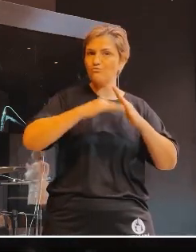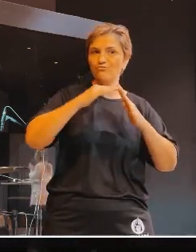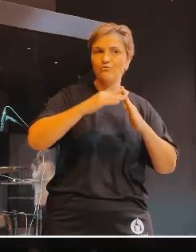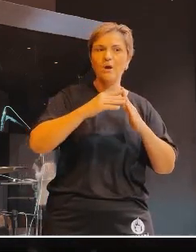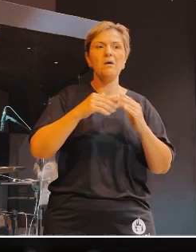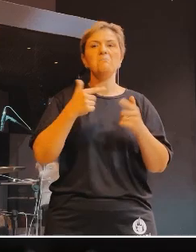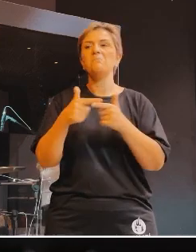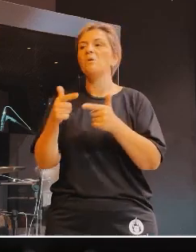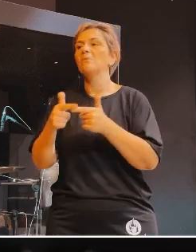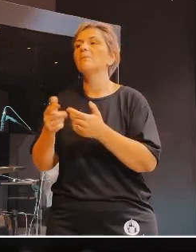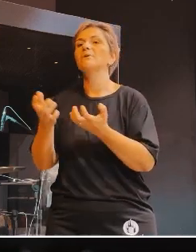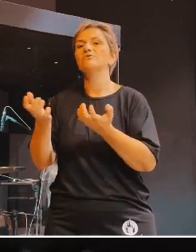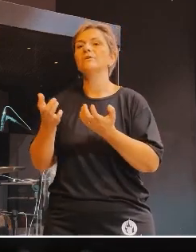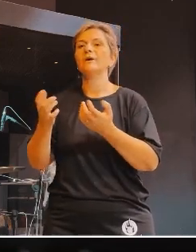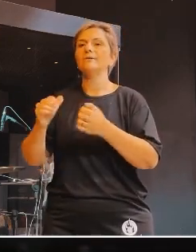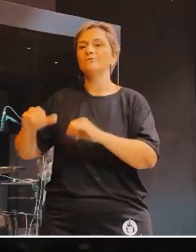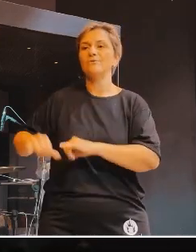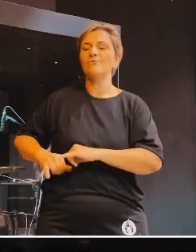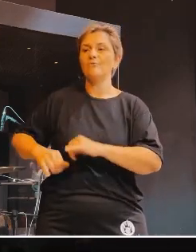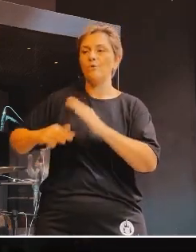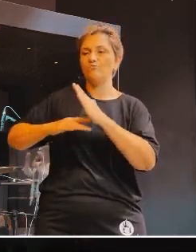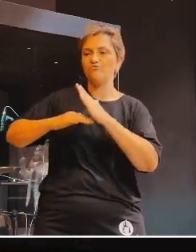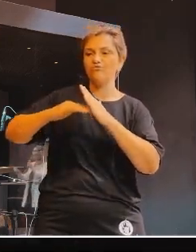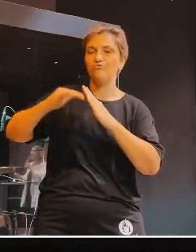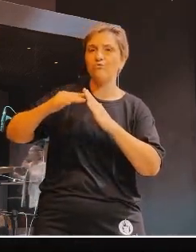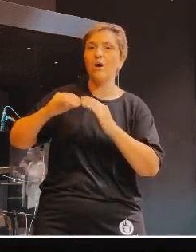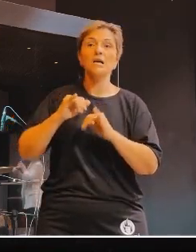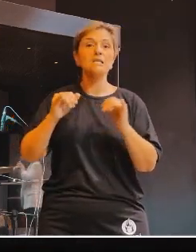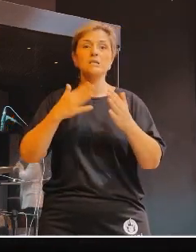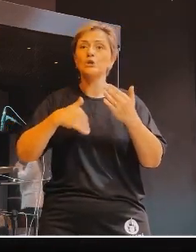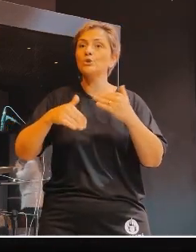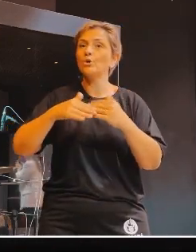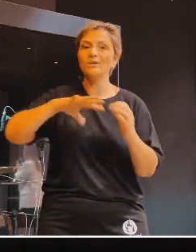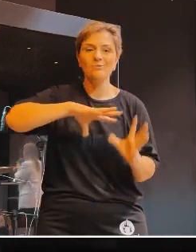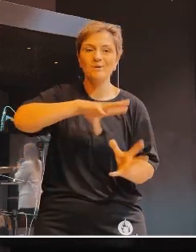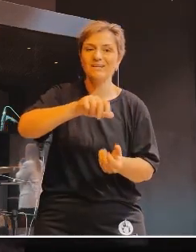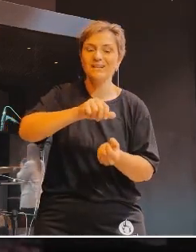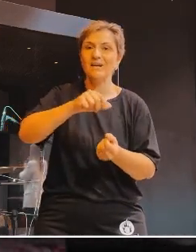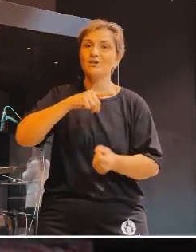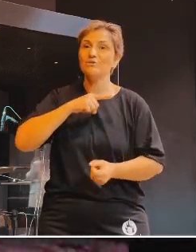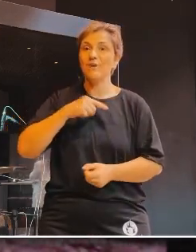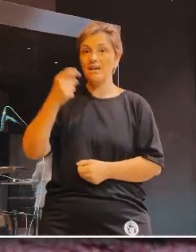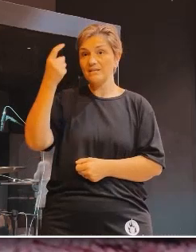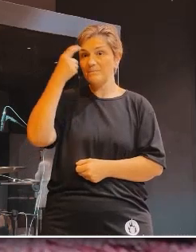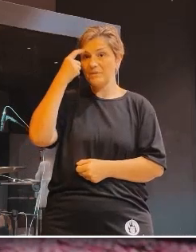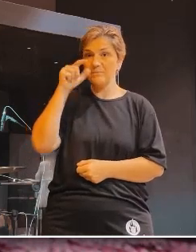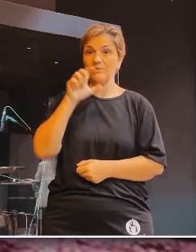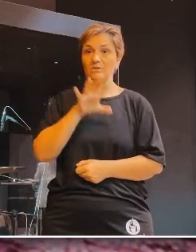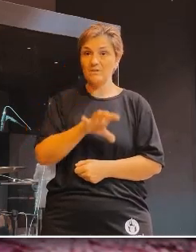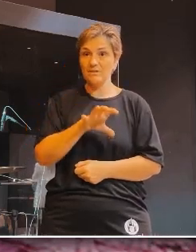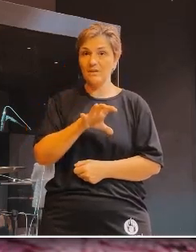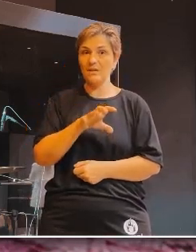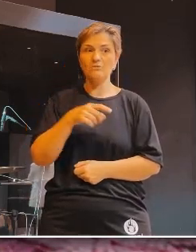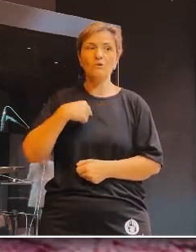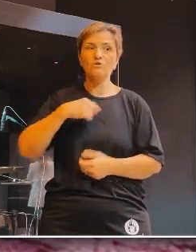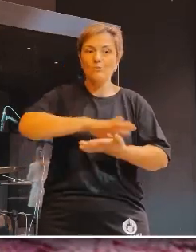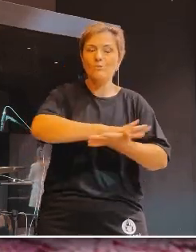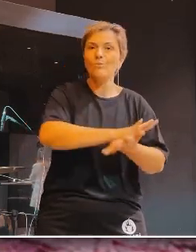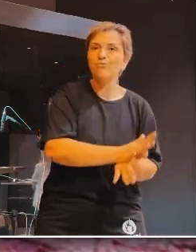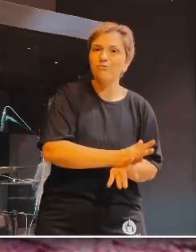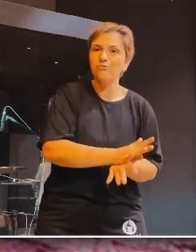Se toda a humanidade tiver esse pensamento, nós vamos à ruína. A palavra de Deus nos ensina a